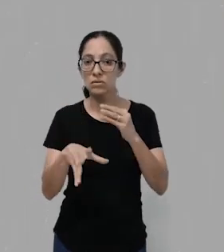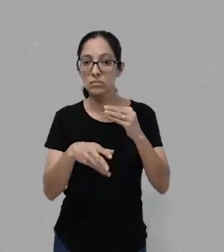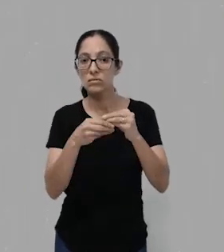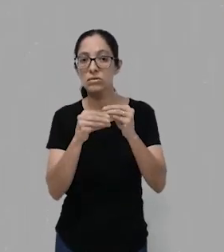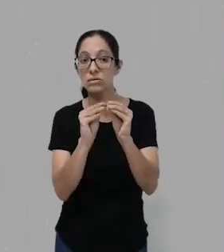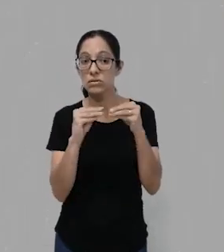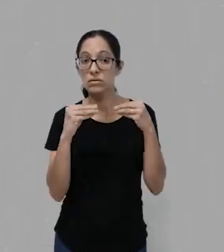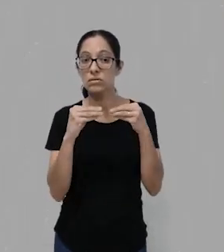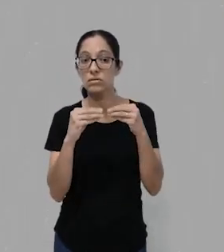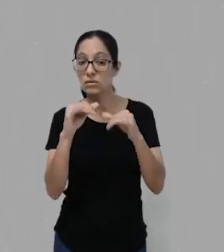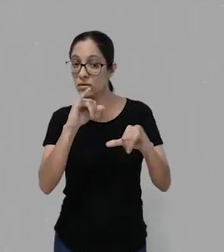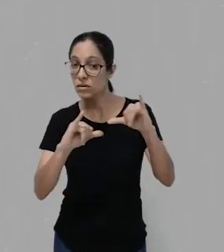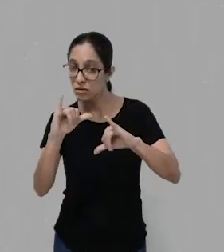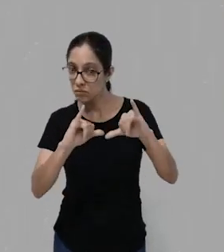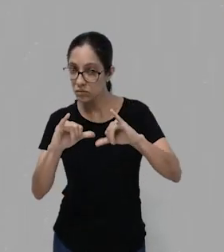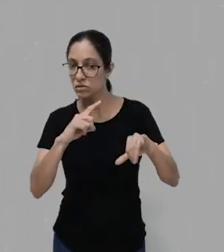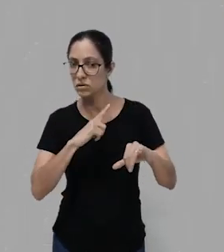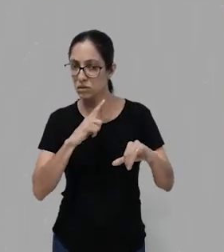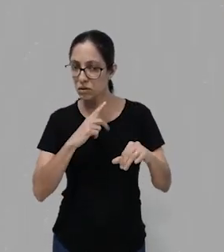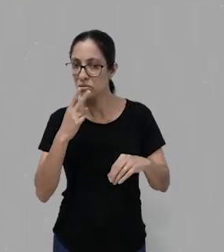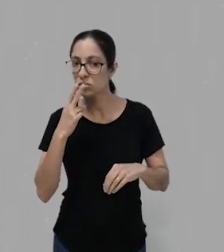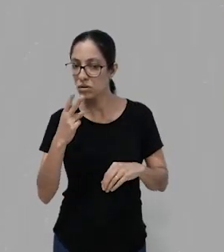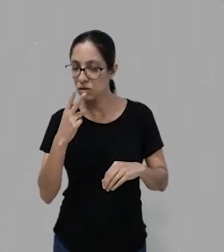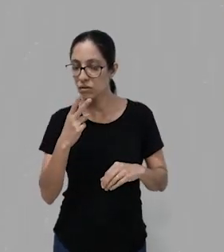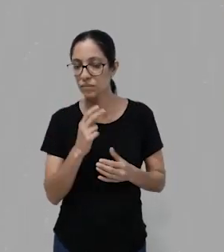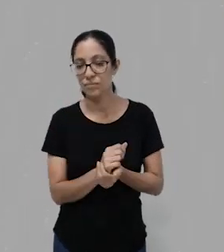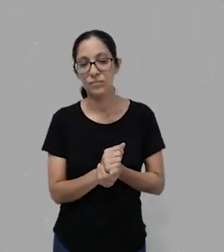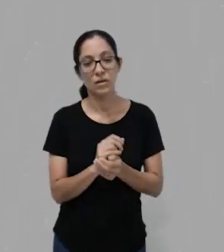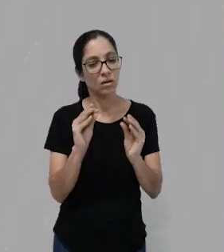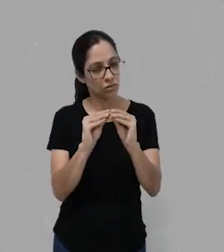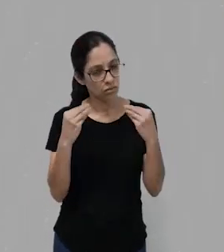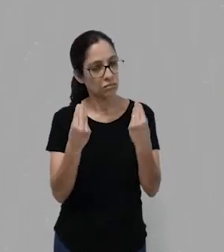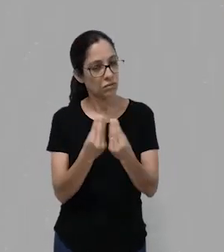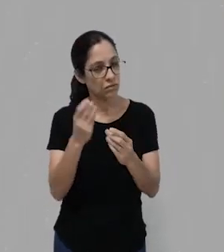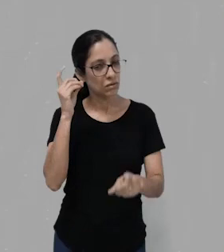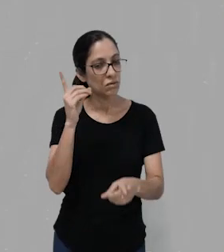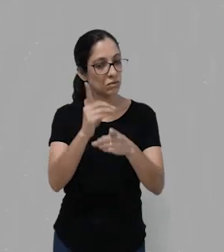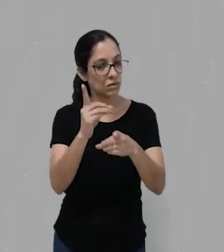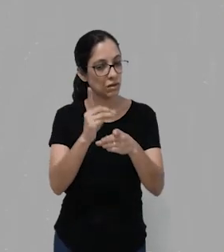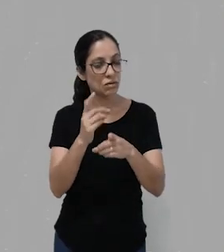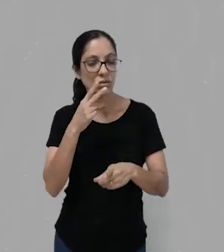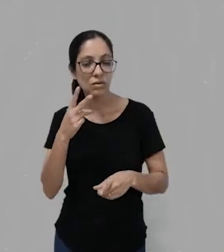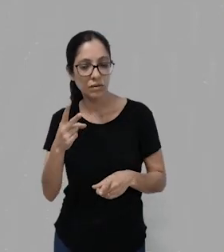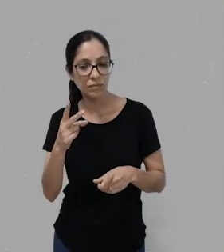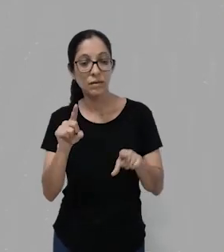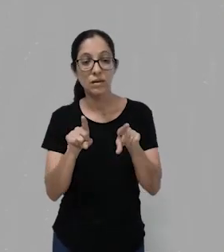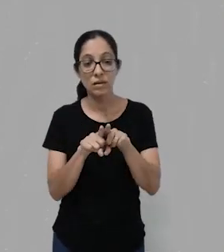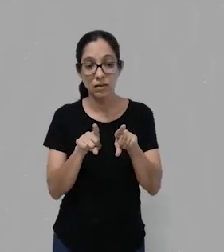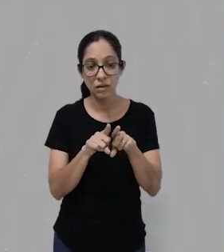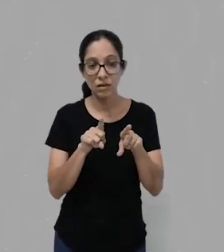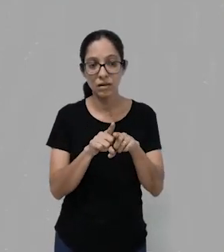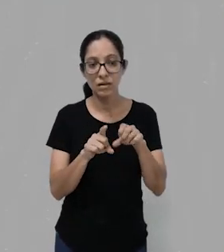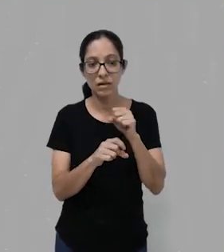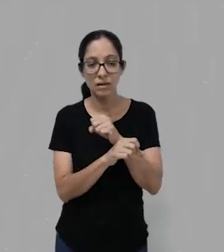químicos, que existem no cigarro. Está aqui, ó, uma das substâncias encontradas. Tem substância